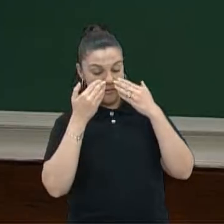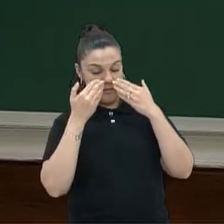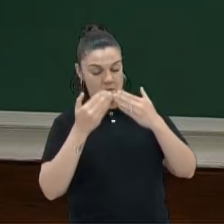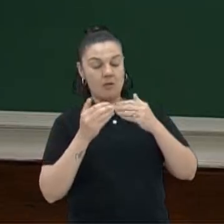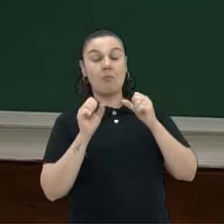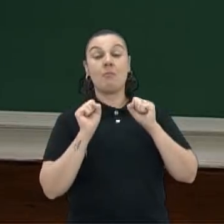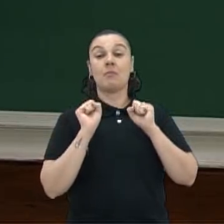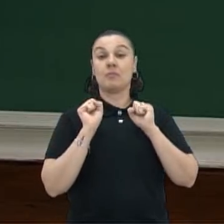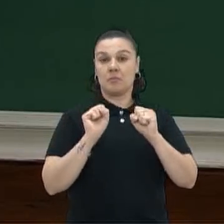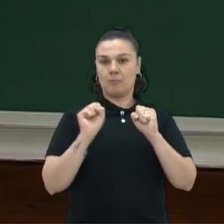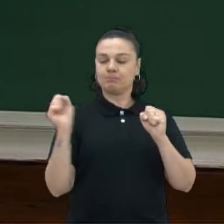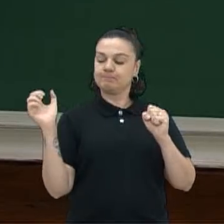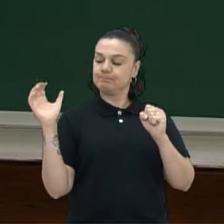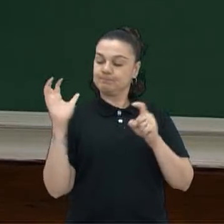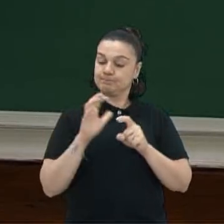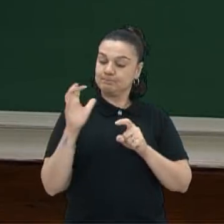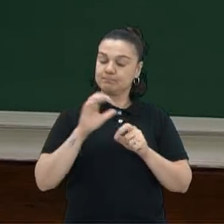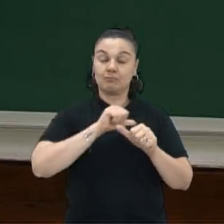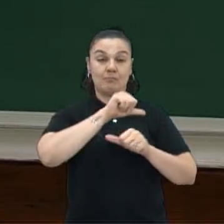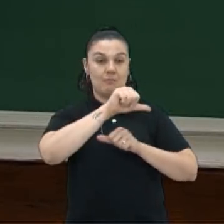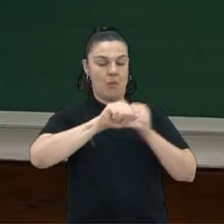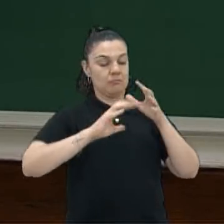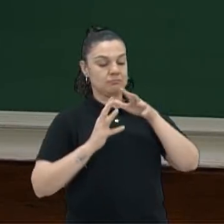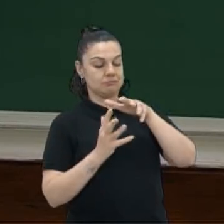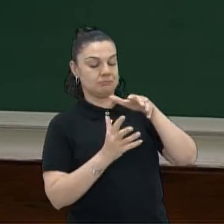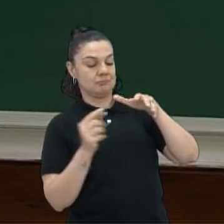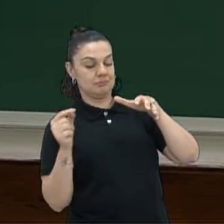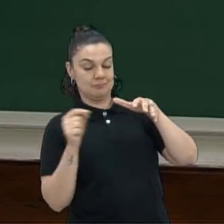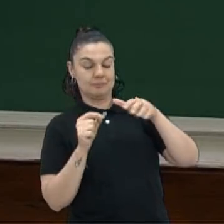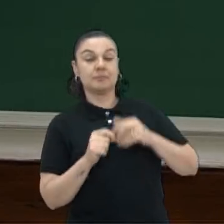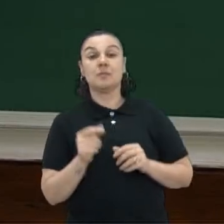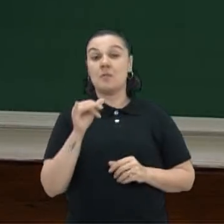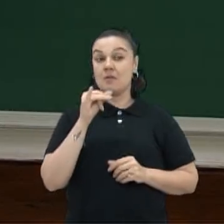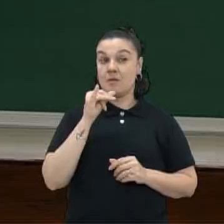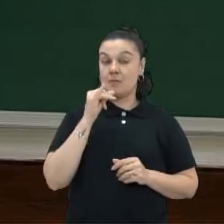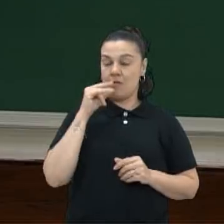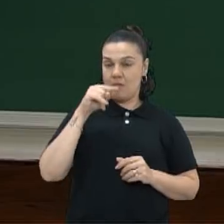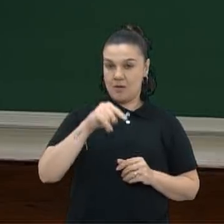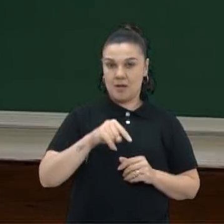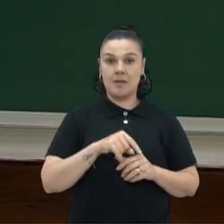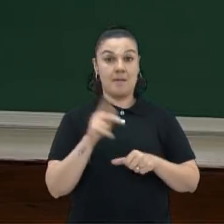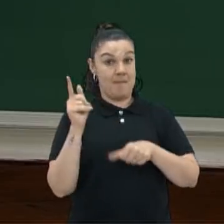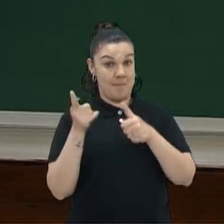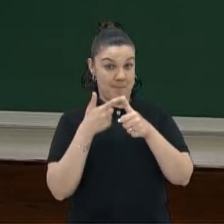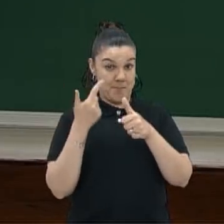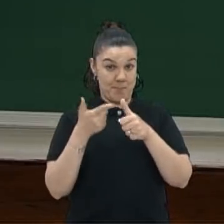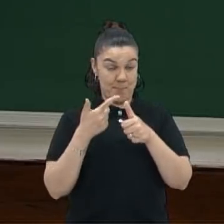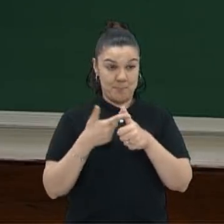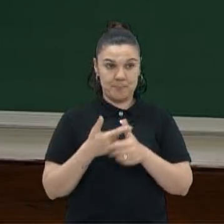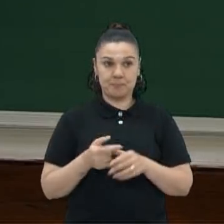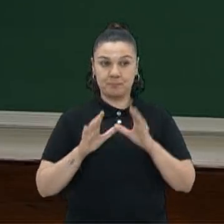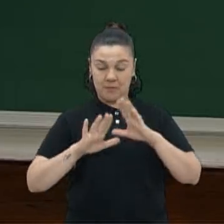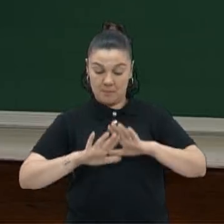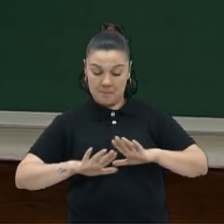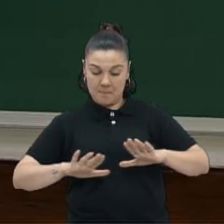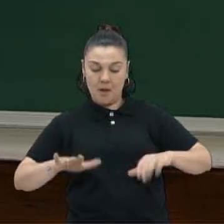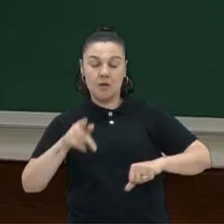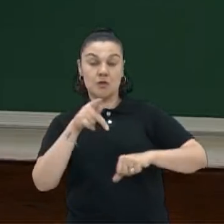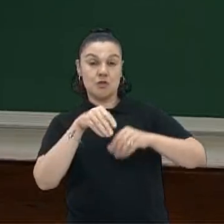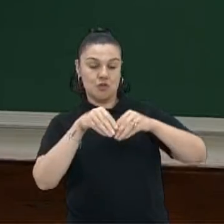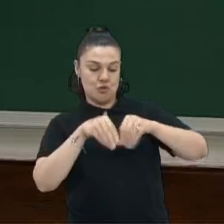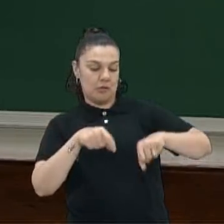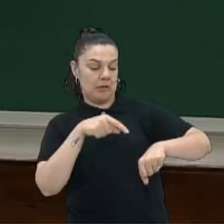externos podem atuar no nosso relevo? Então, observe aqui que nesta primeira imagem, a gente tem um